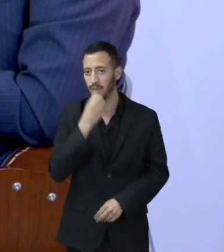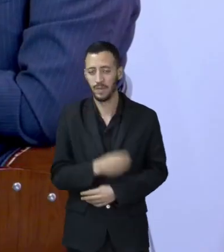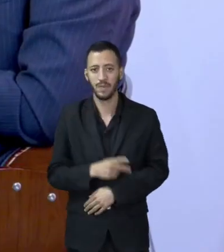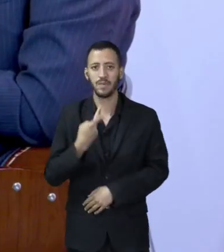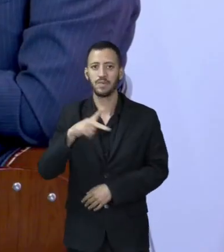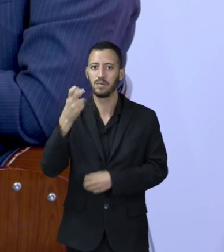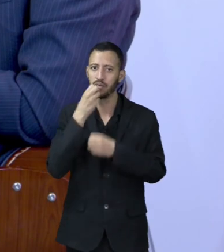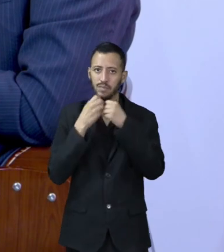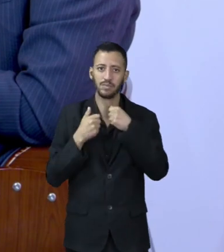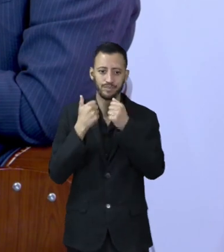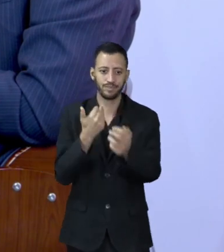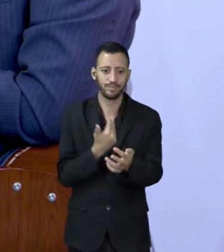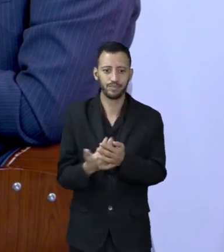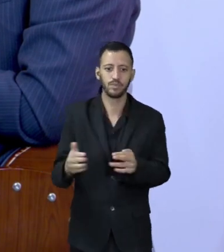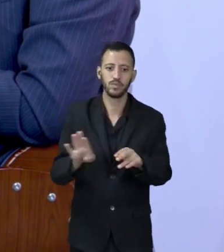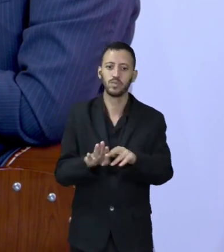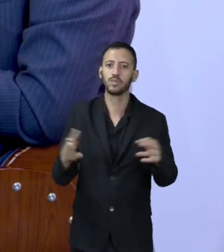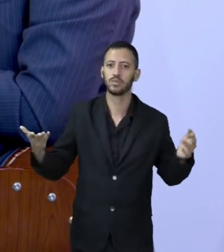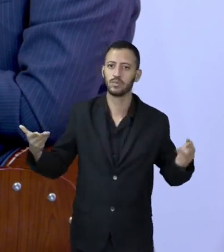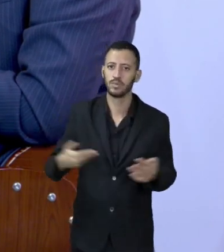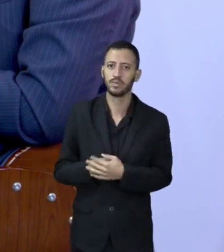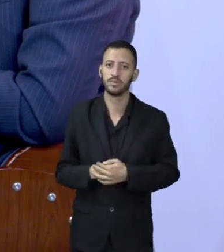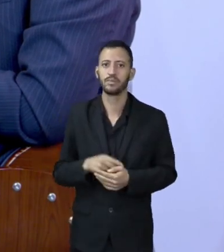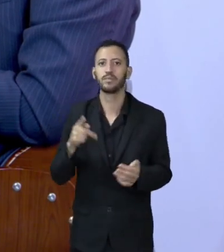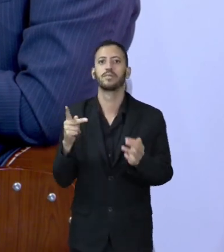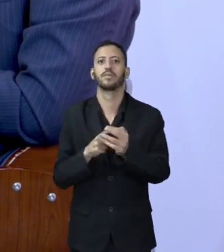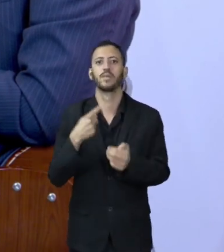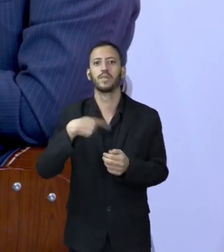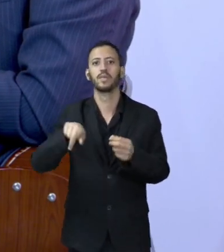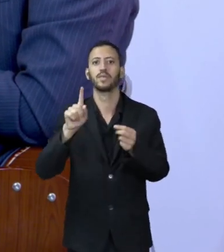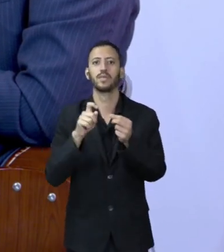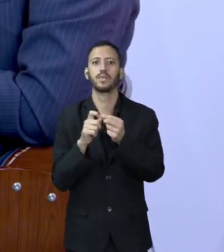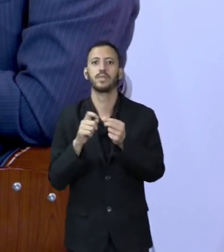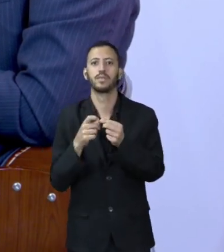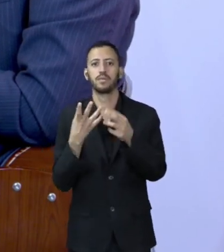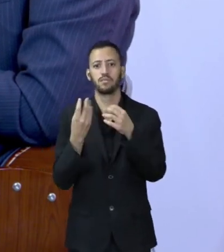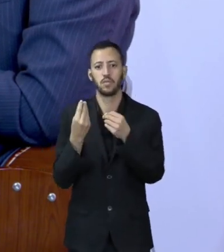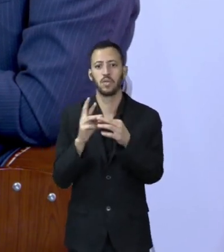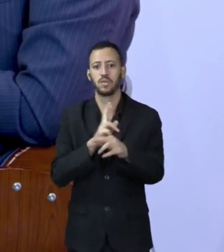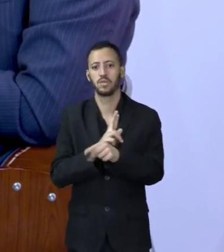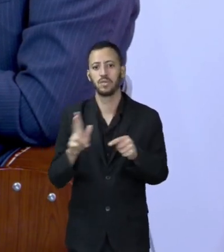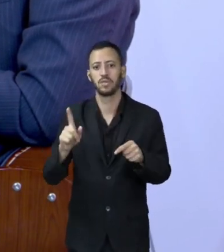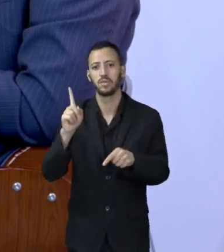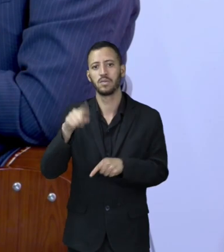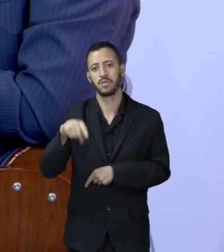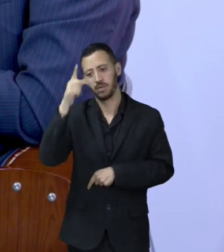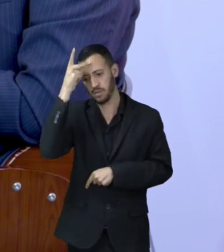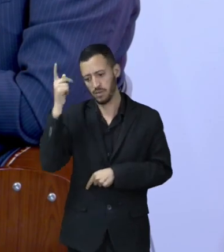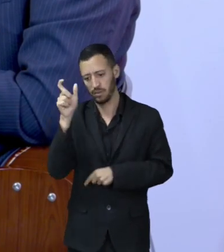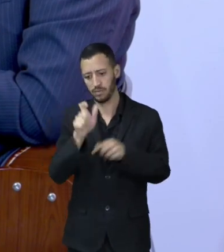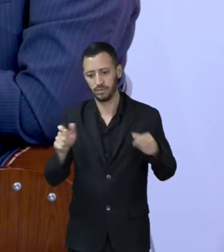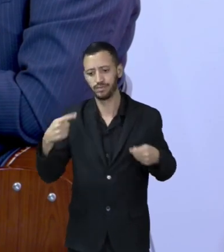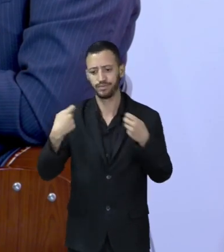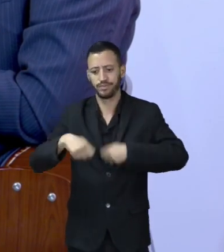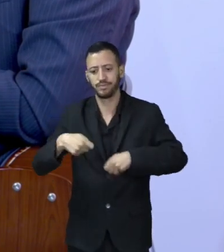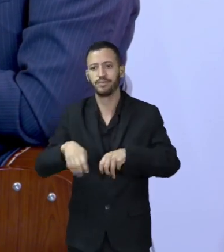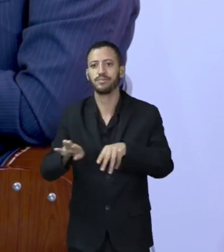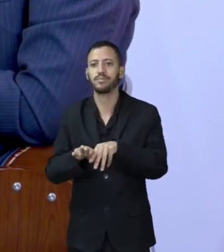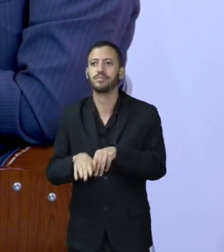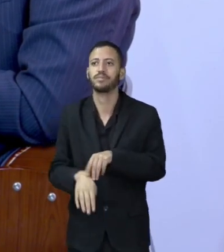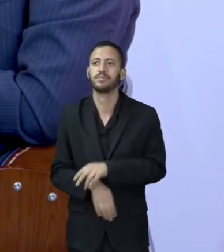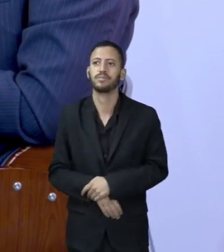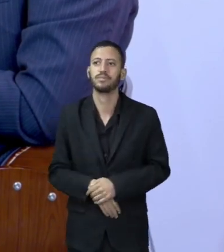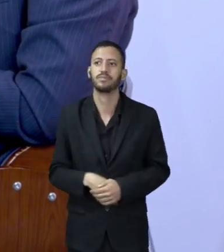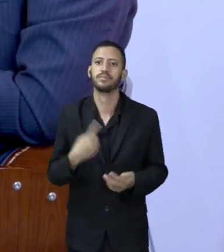bom, né? Iniciativas como essa, que realmente vão fazer muito a diferença aí nas pessoas que precisam, né,